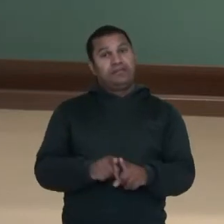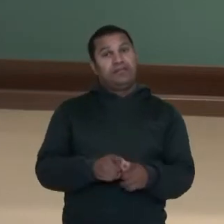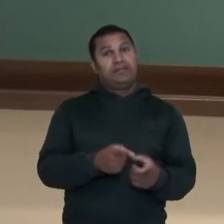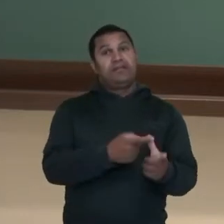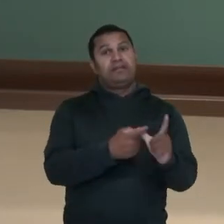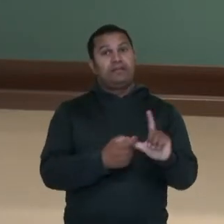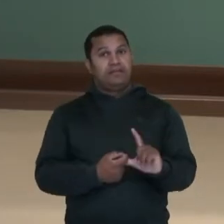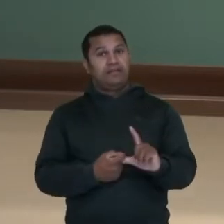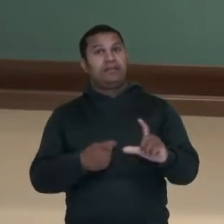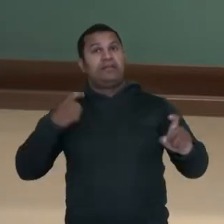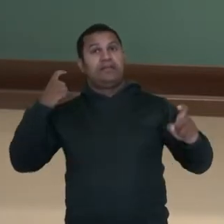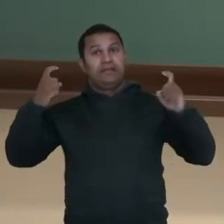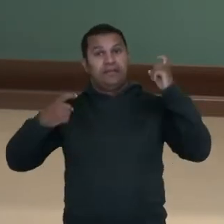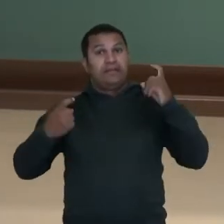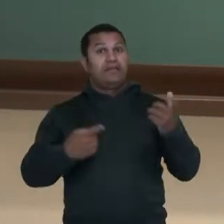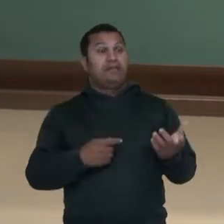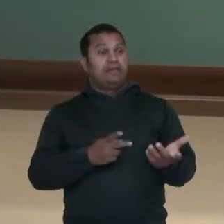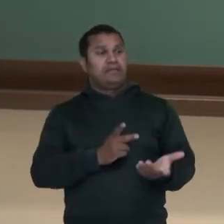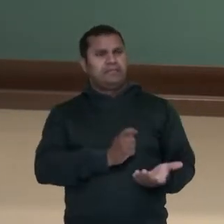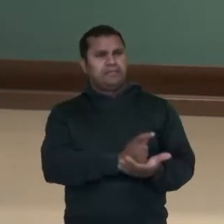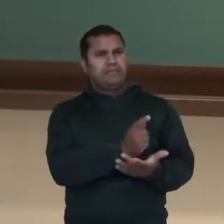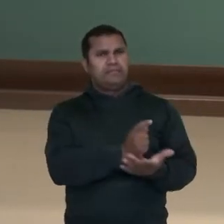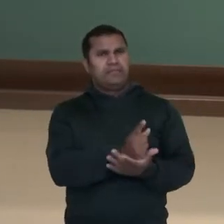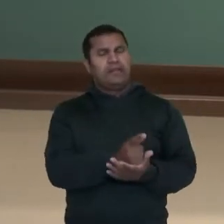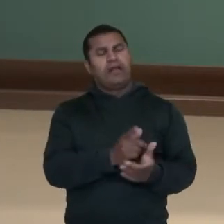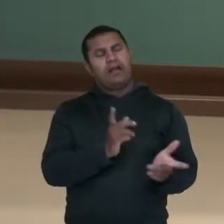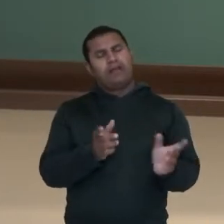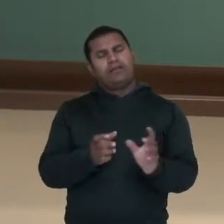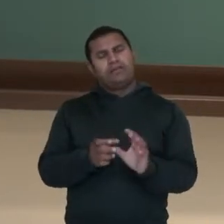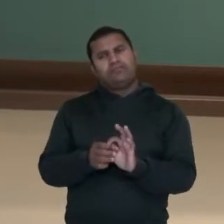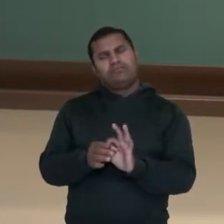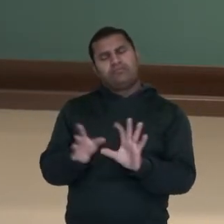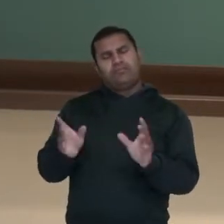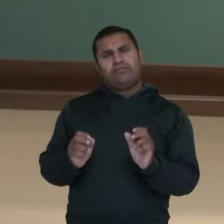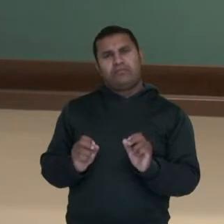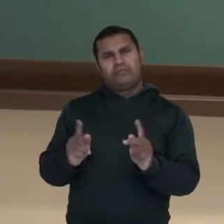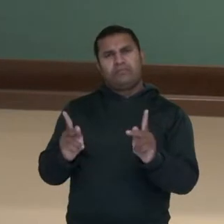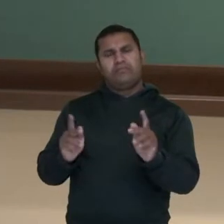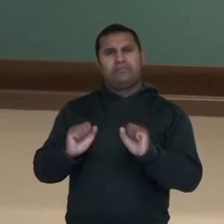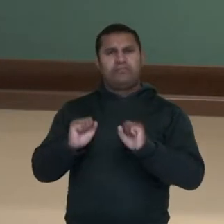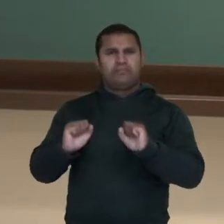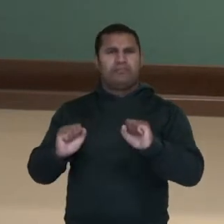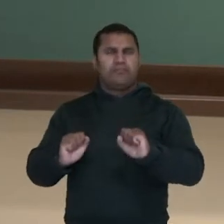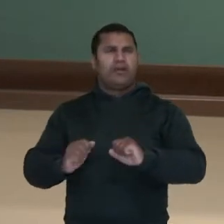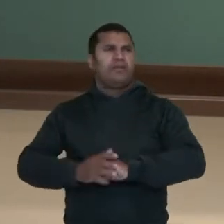provavelmente o banco vai estar mais aberto a fazer os empréstimos, certo?